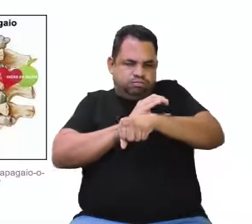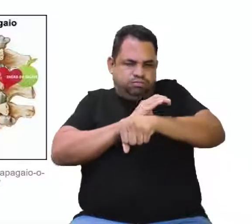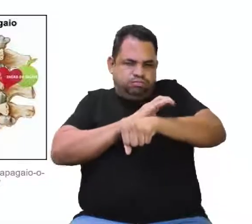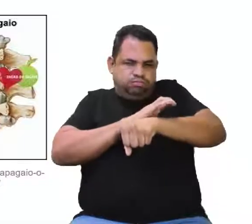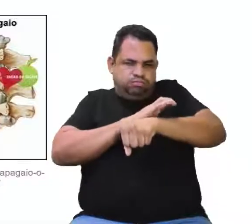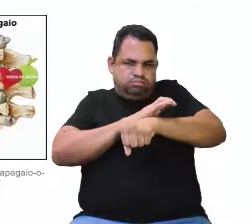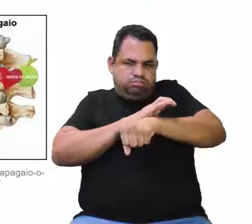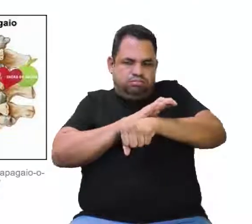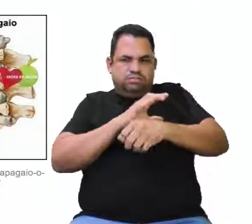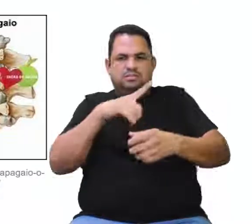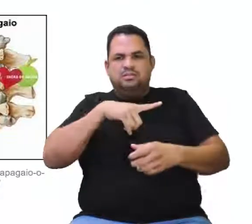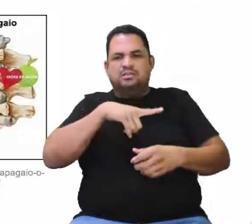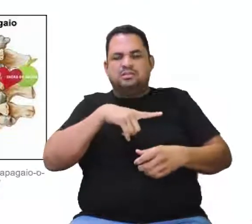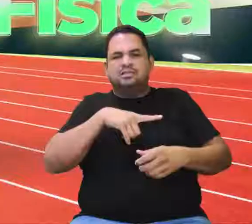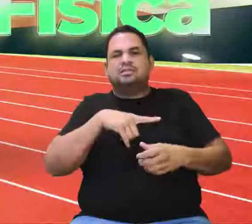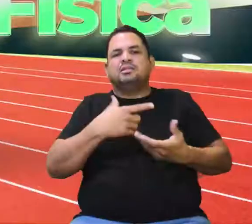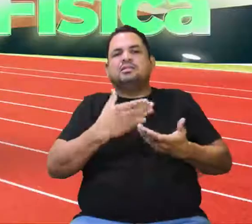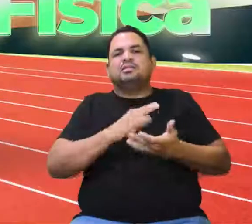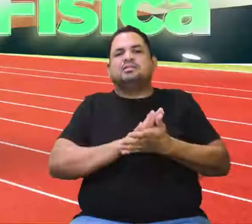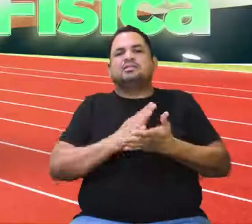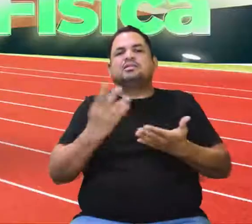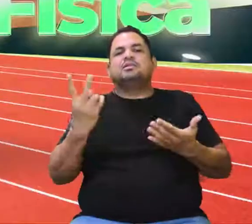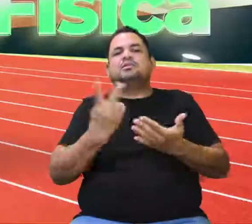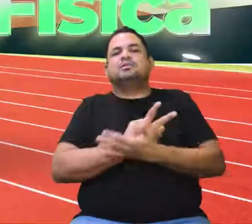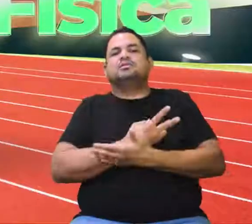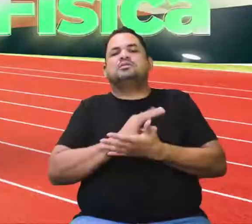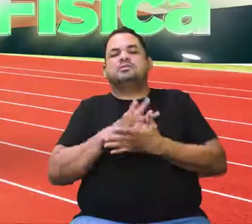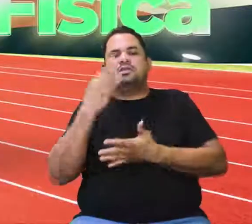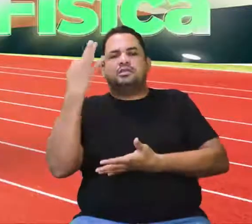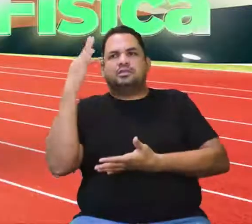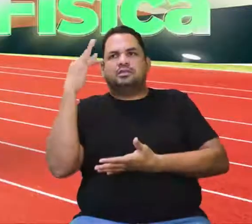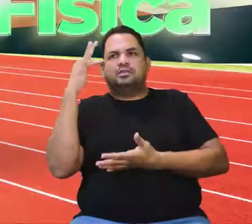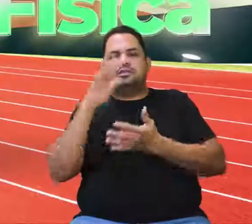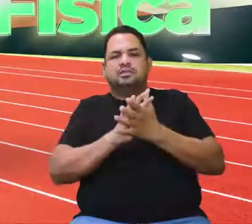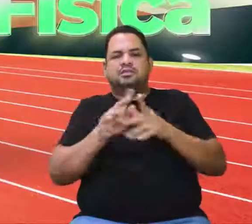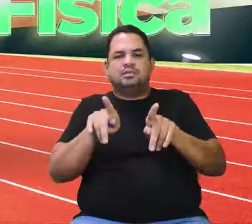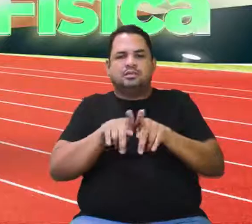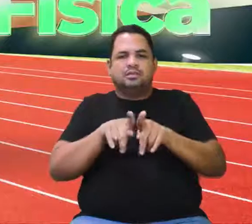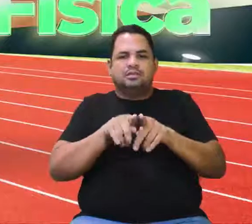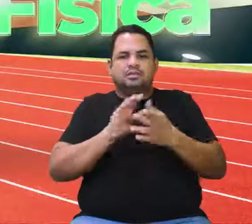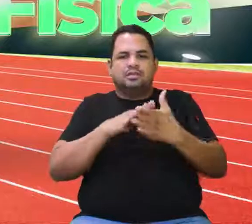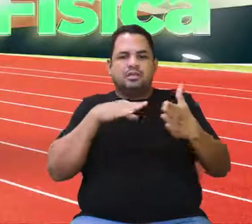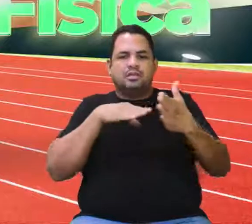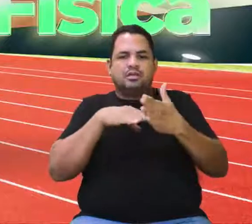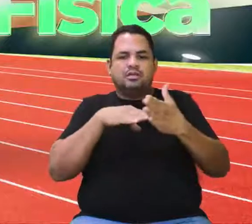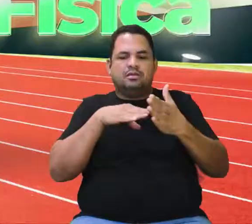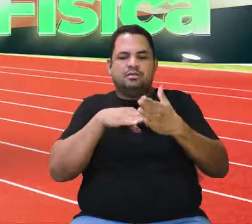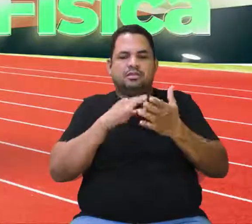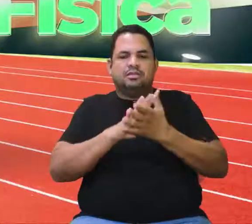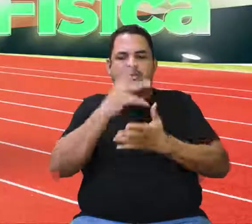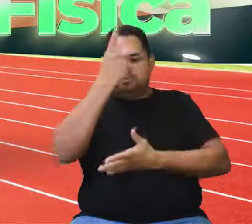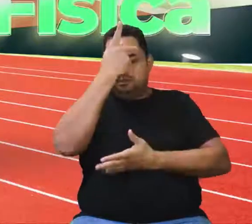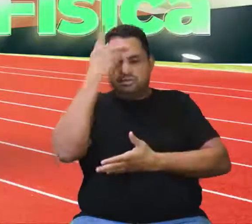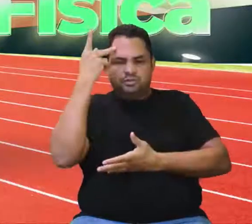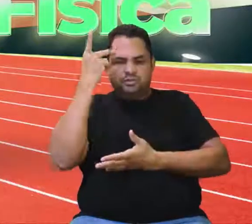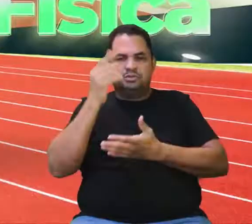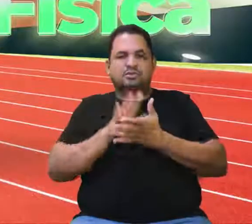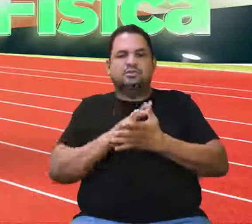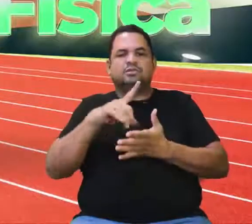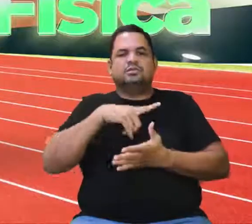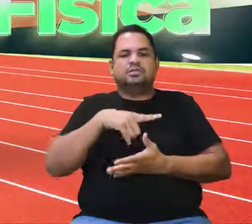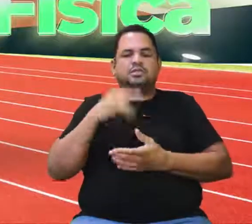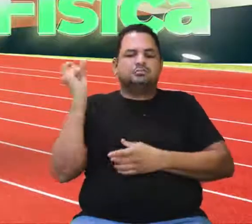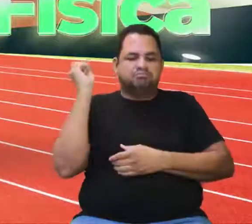ele, além dele ter essa inflamação e ocasionar toda essa dor, ele também começa a limitar o indivíduo. O indivíduo